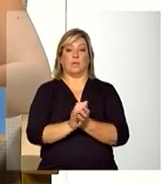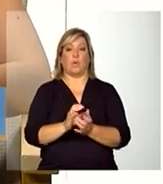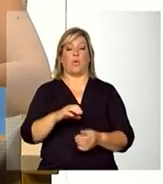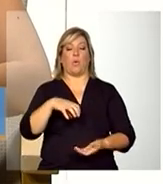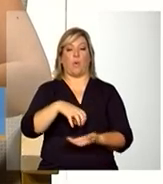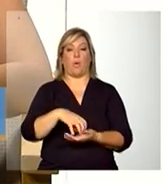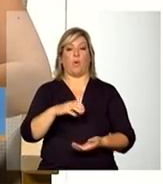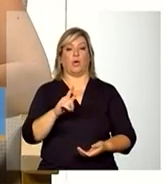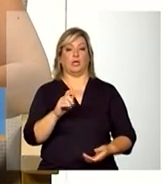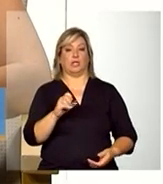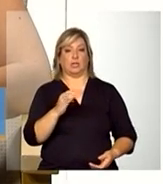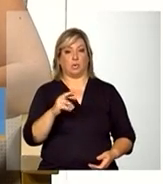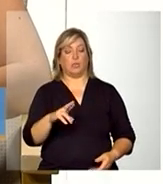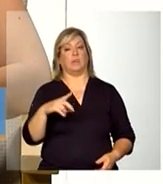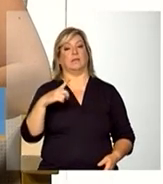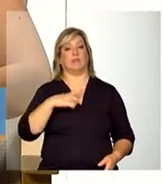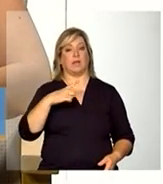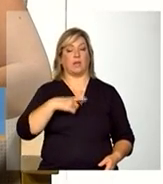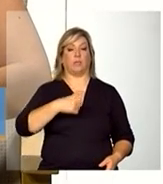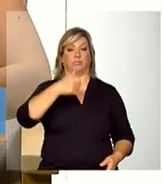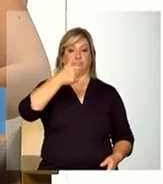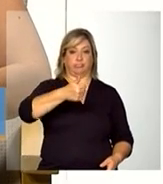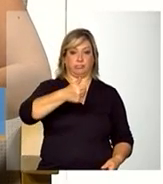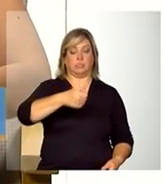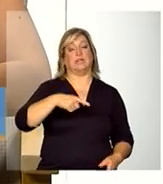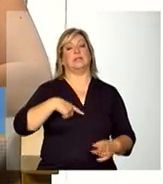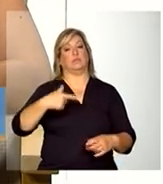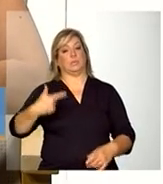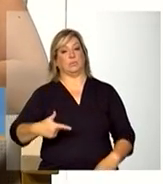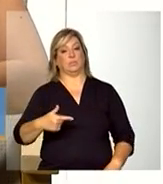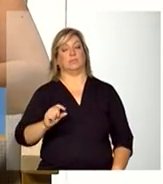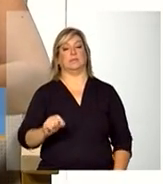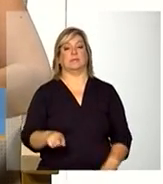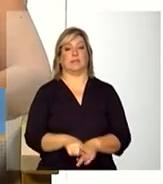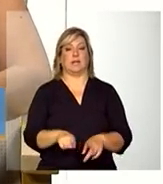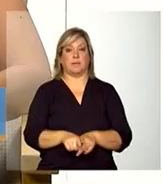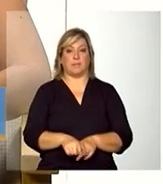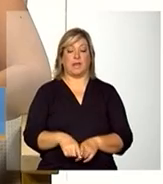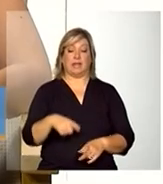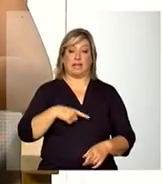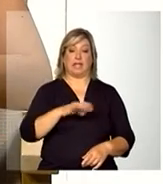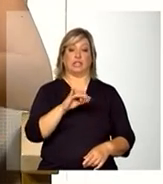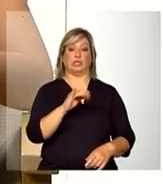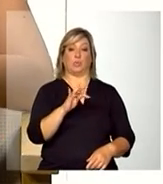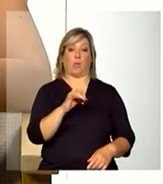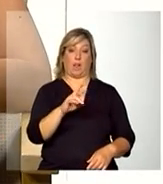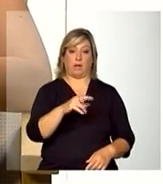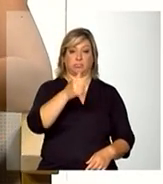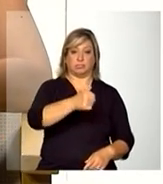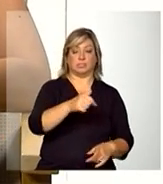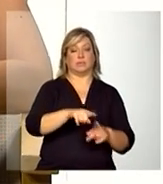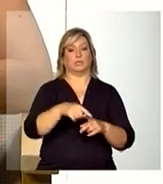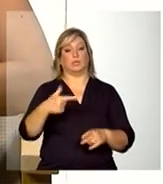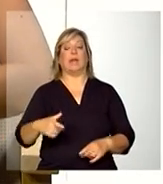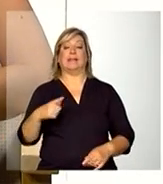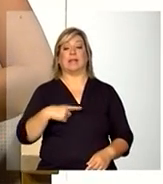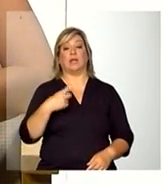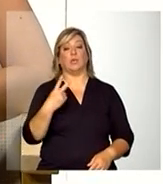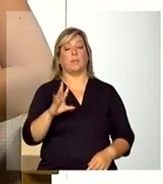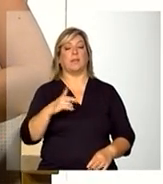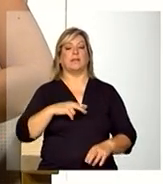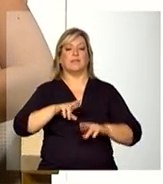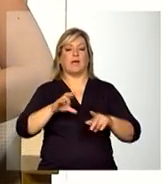e no conselho a mesma coisa eu tenho um titular e um adjunto então no total são dois administradores com a diferença de titular e